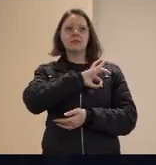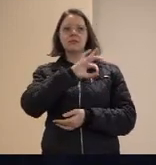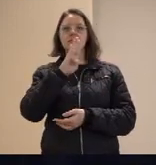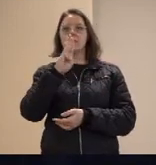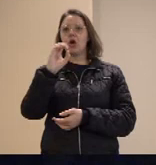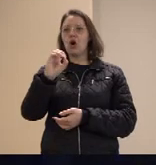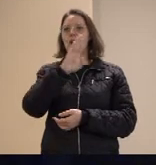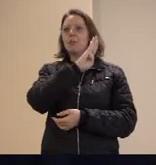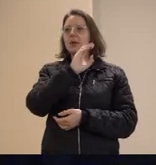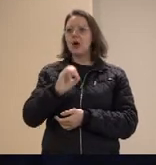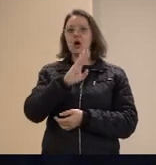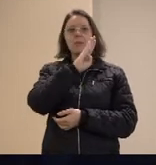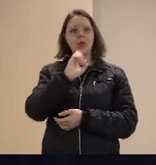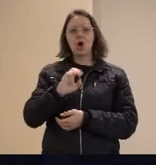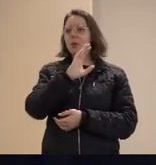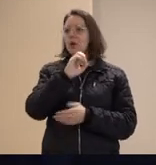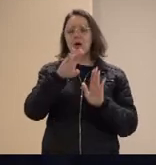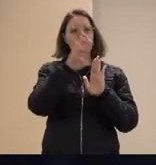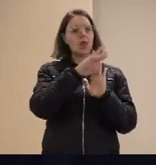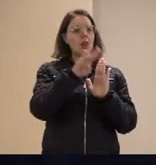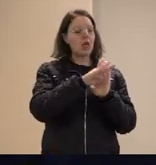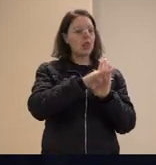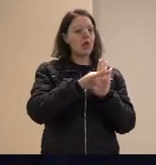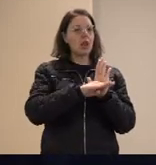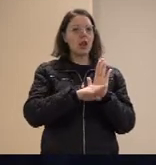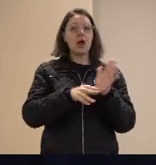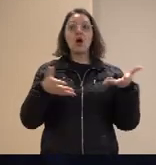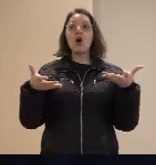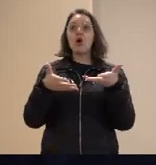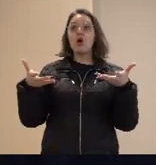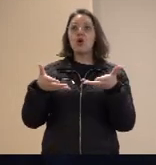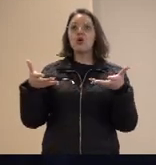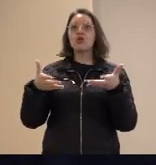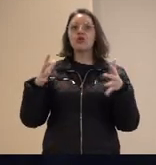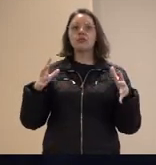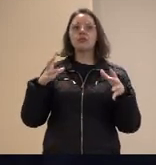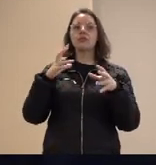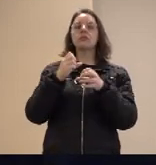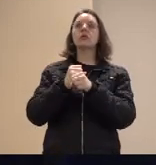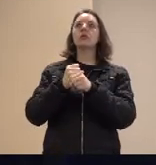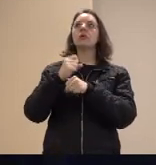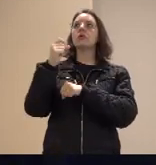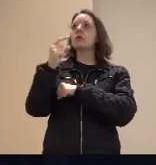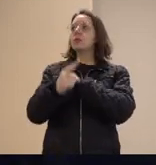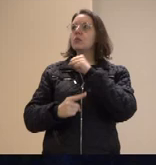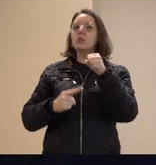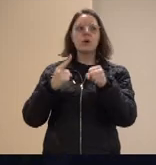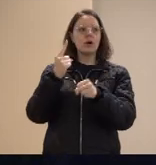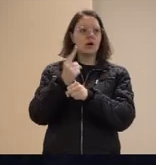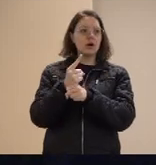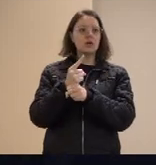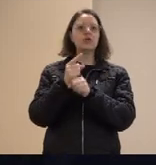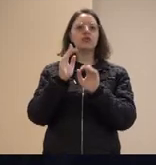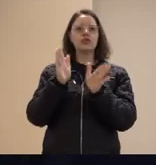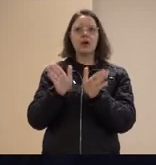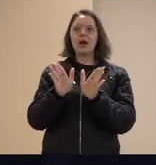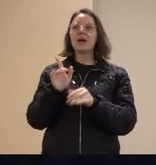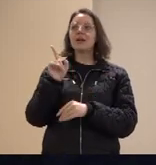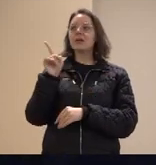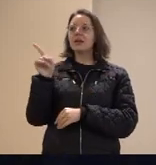boletim, registramos. Hoje, faz um ano e pouquinho, né, que ele está